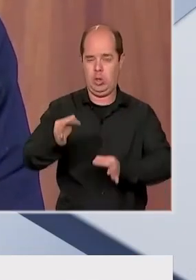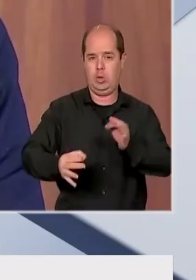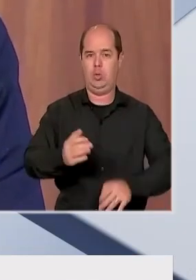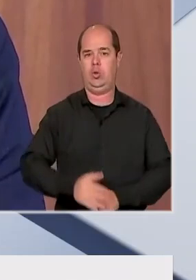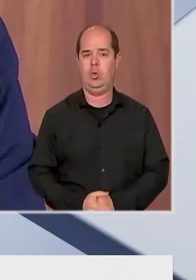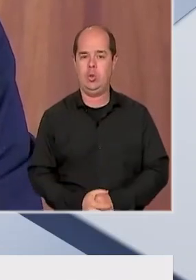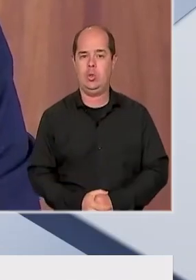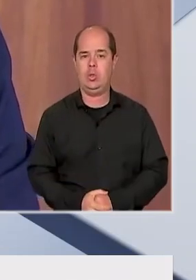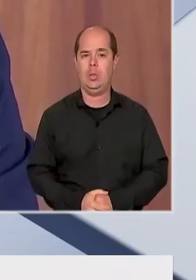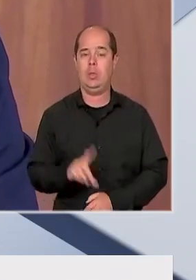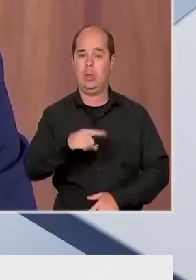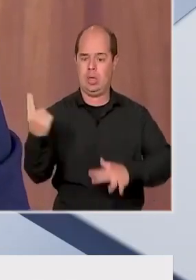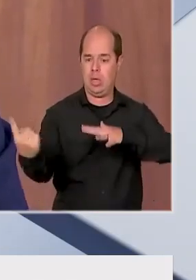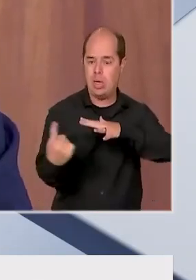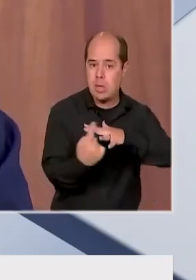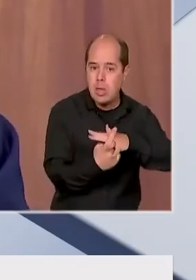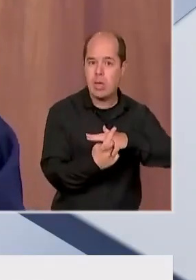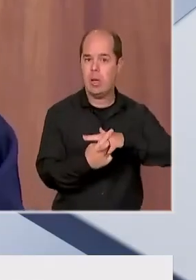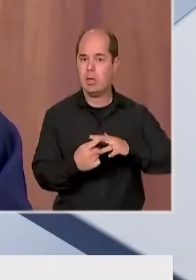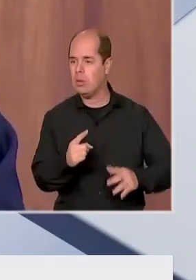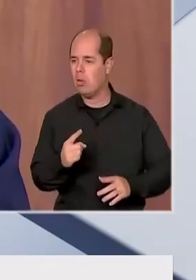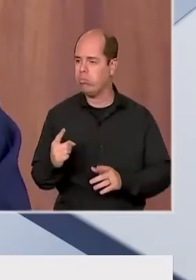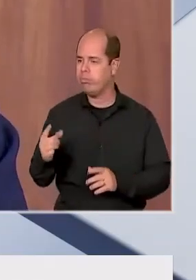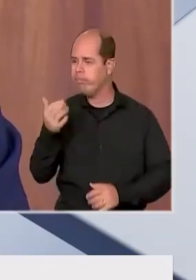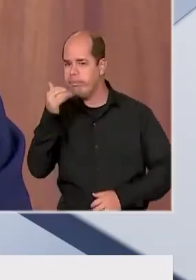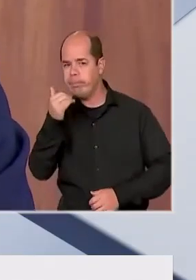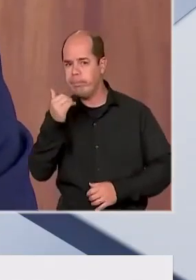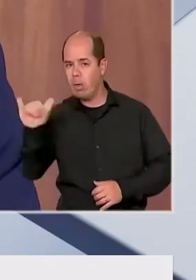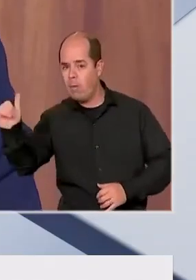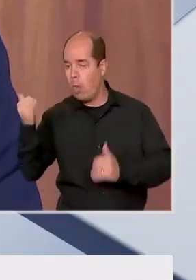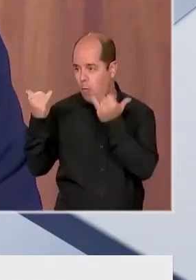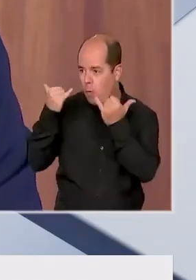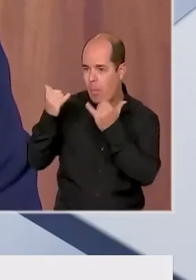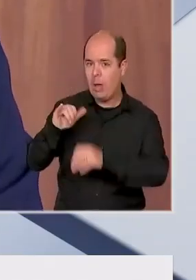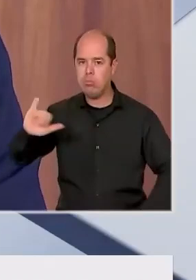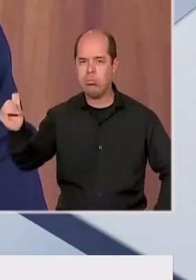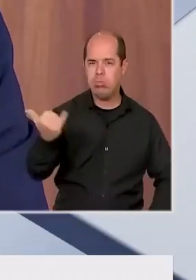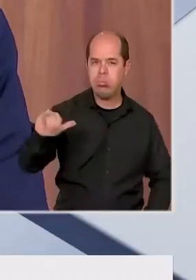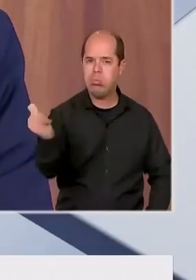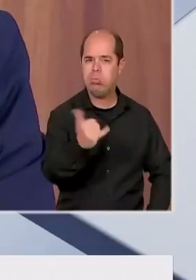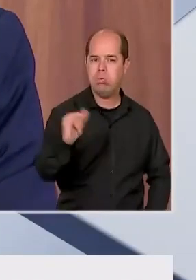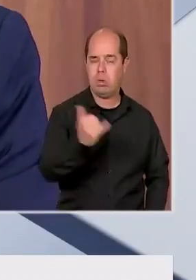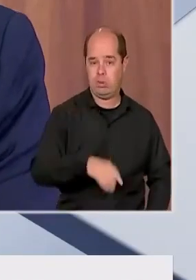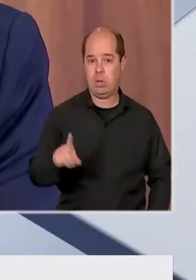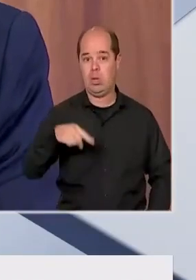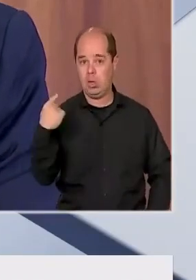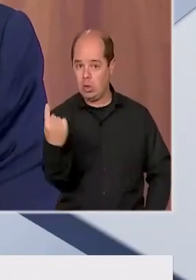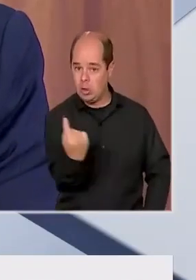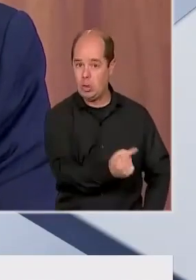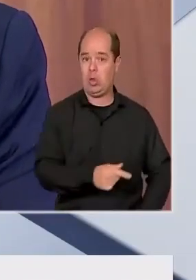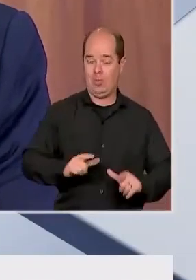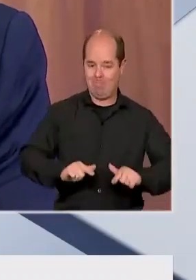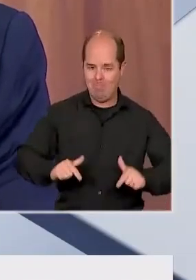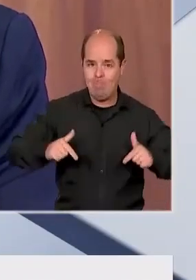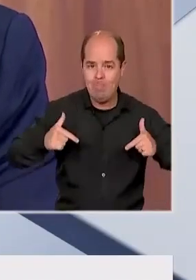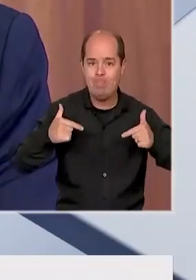peço Só que você se interrompa rapidamente porque o pessoal da Rádio tá voltando aqui à nossa programação Que bom tê-los de volta a langani tá falando sobre esse plano do Governo Federal